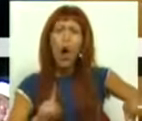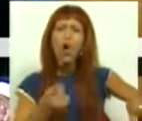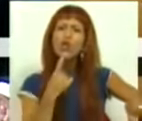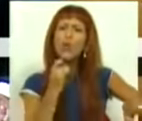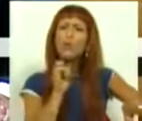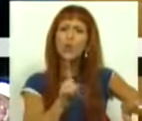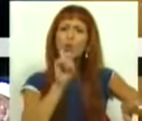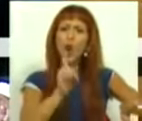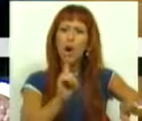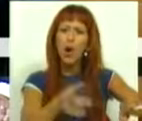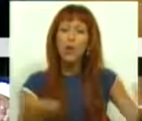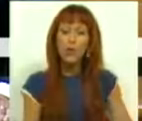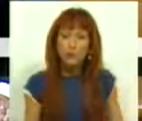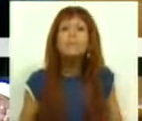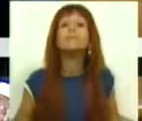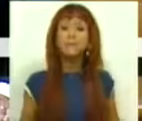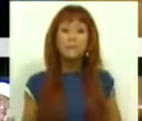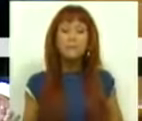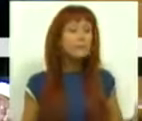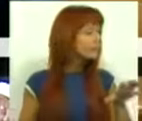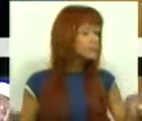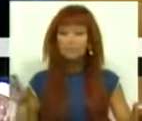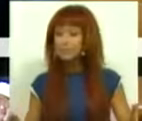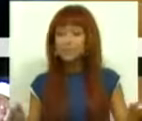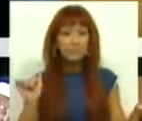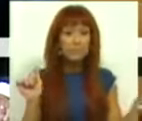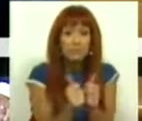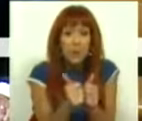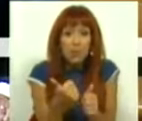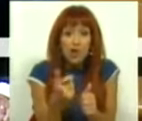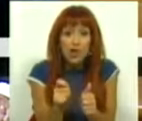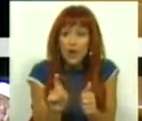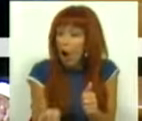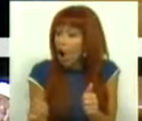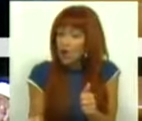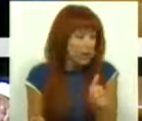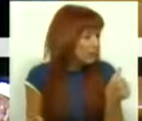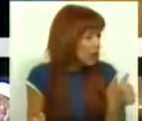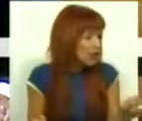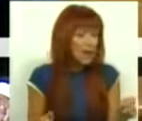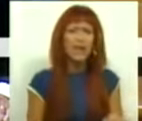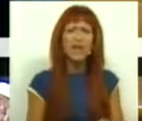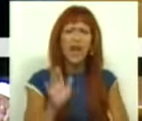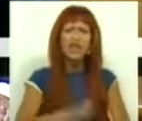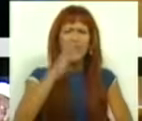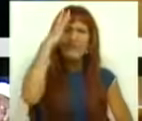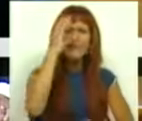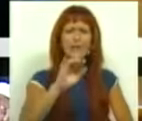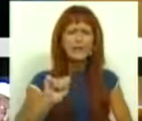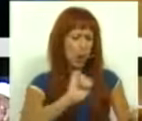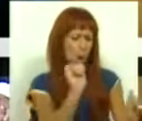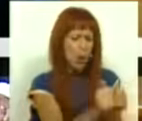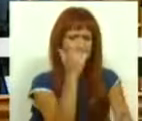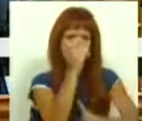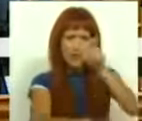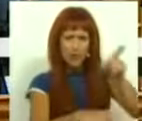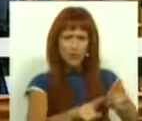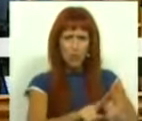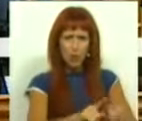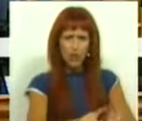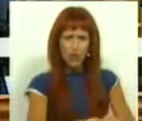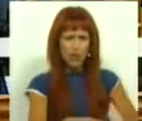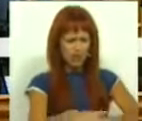aquilo que se pergunta é exatamente de que lado é que está o Bloco de Esquerda e a Esquerda Radical. Se do lado das pessoas